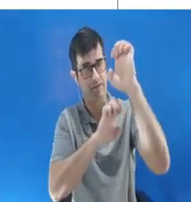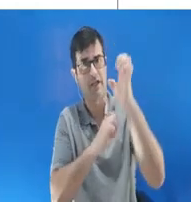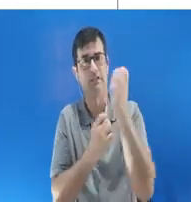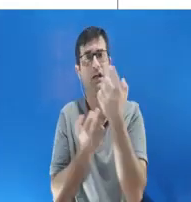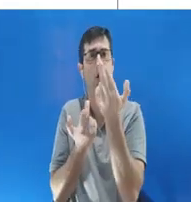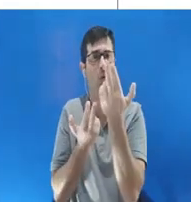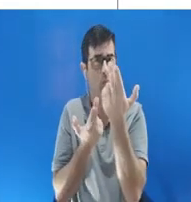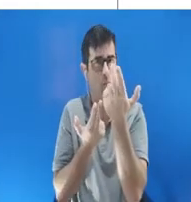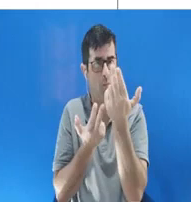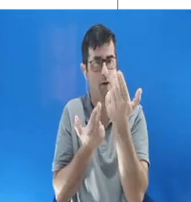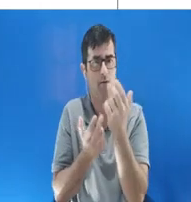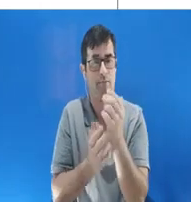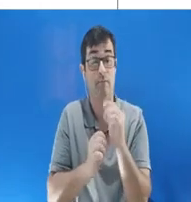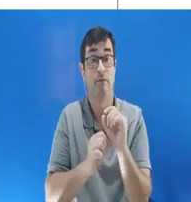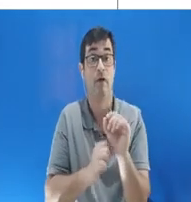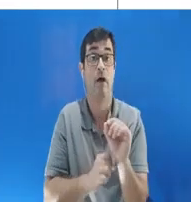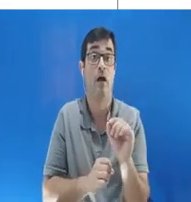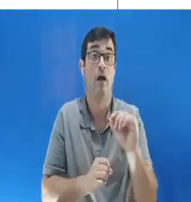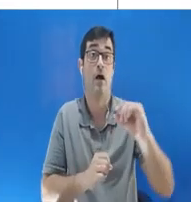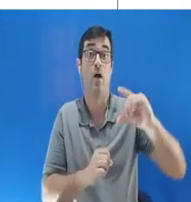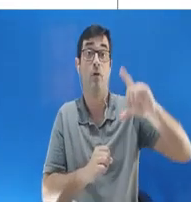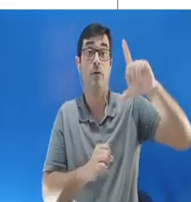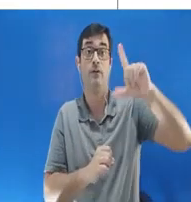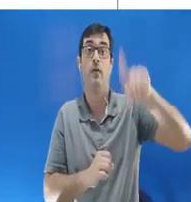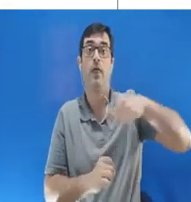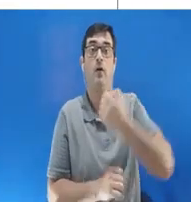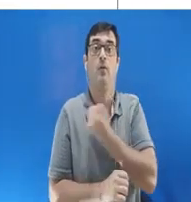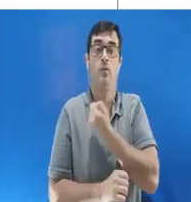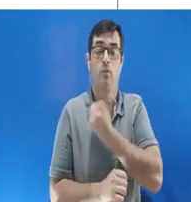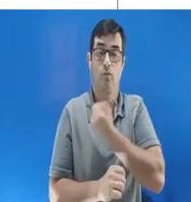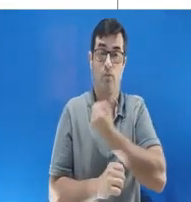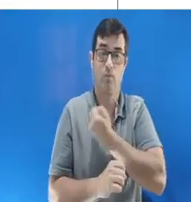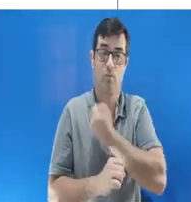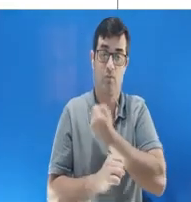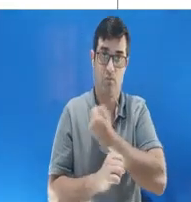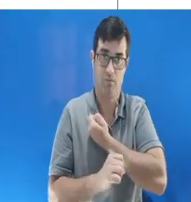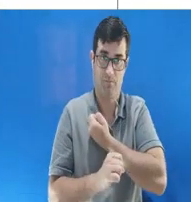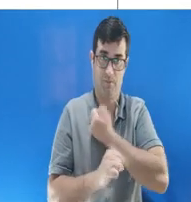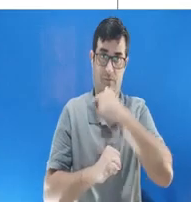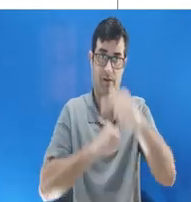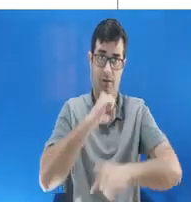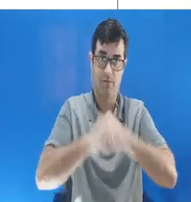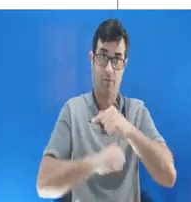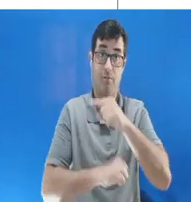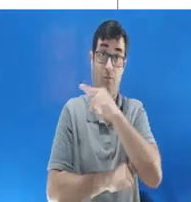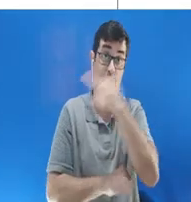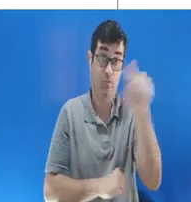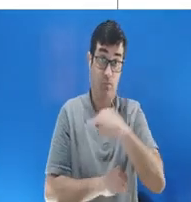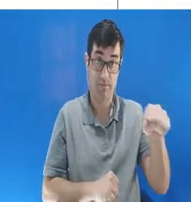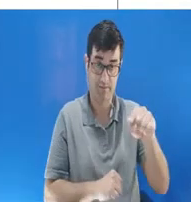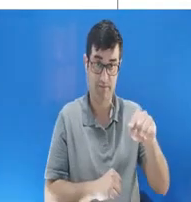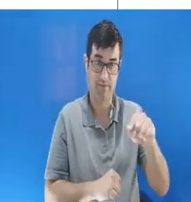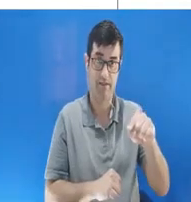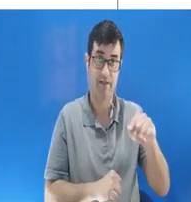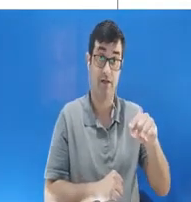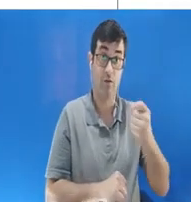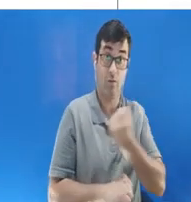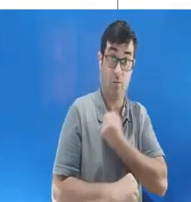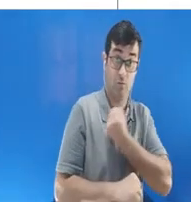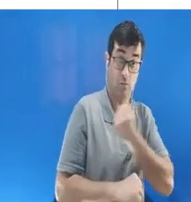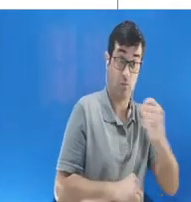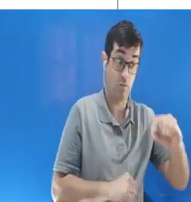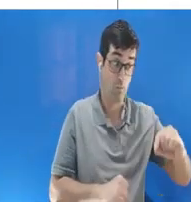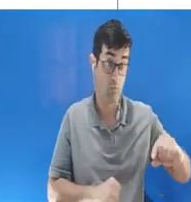está aumentando aqui? O número atômico, ou seja, o Z. Se esse valor está